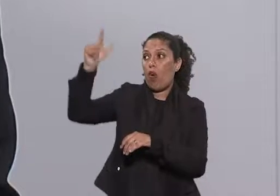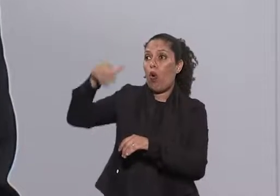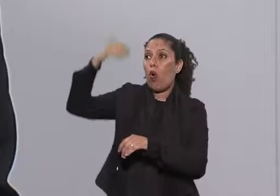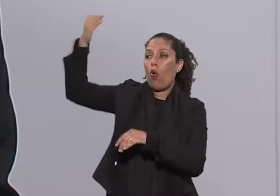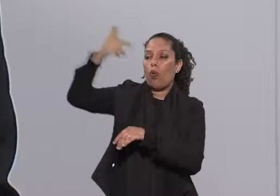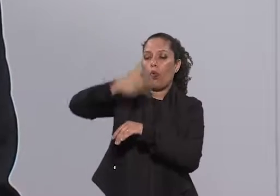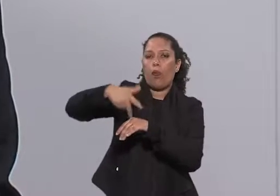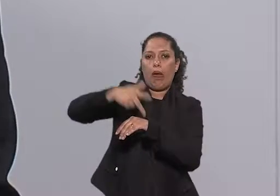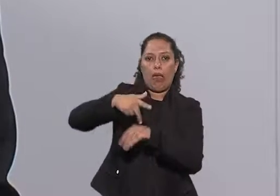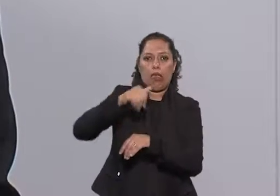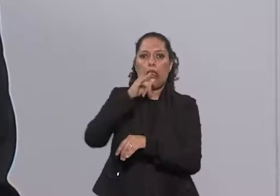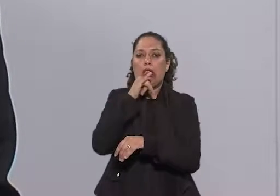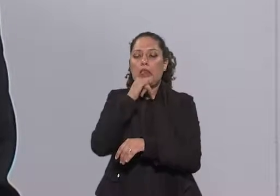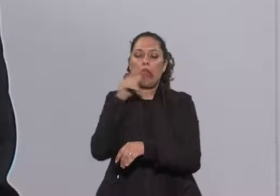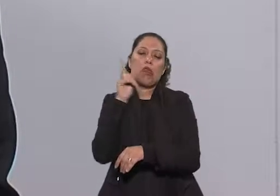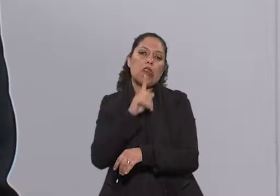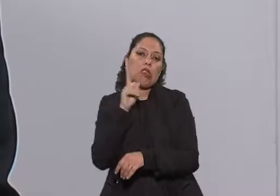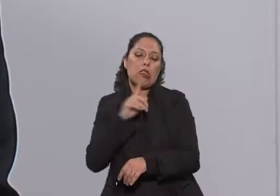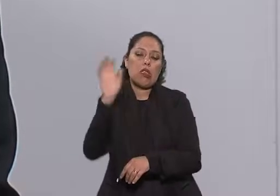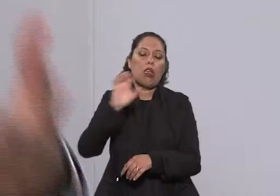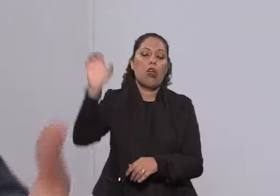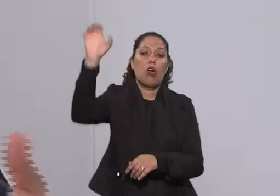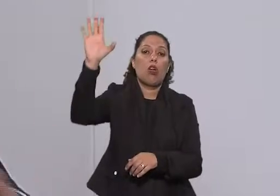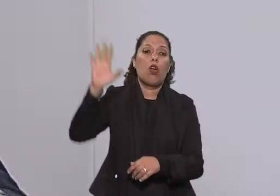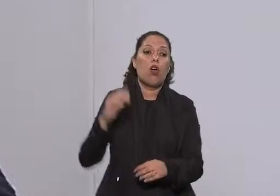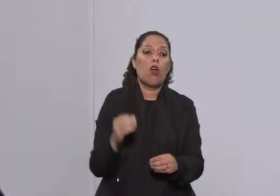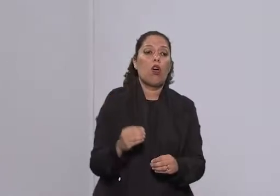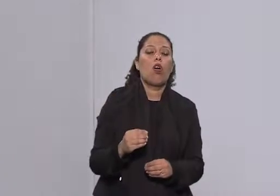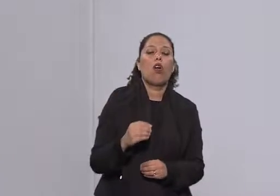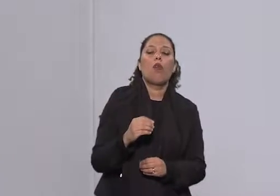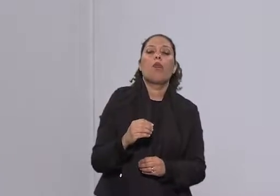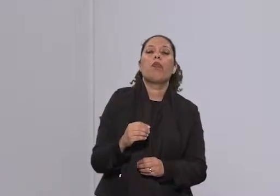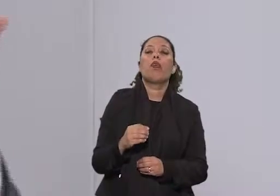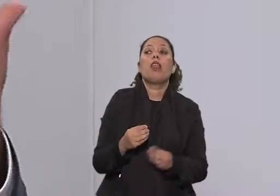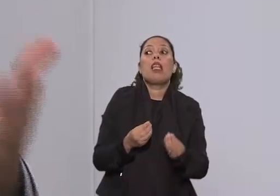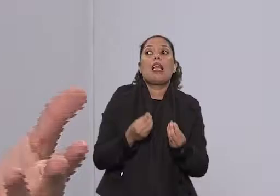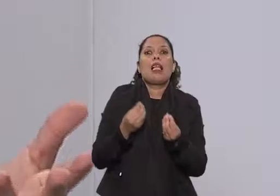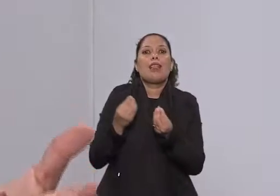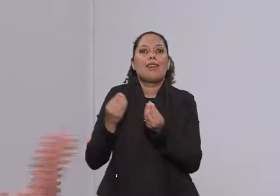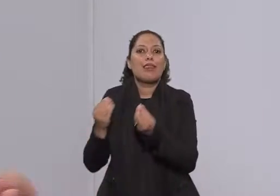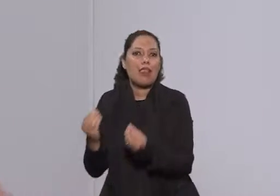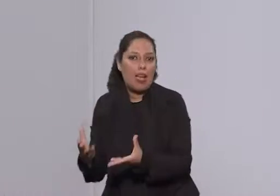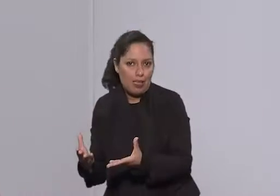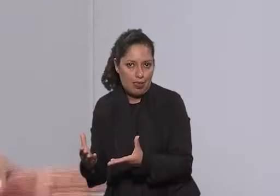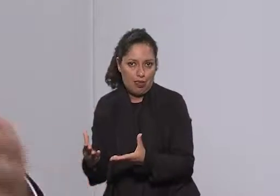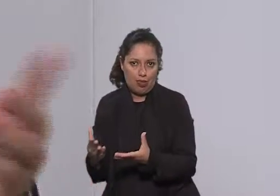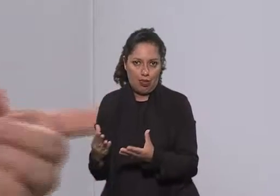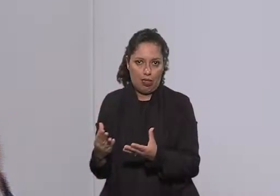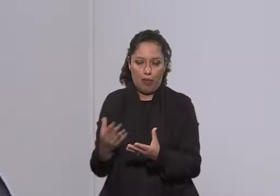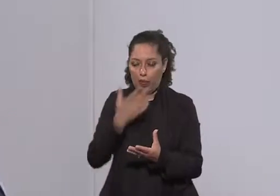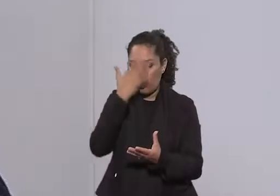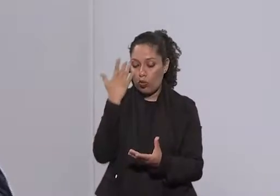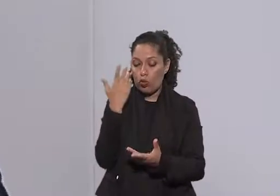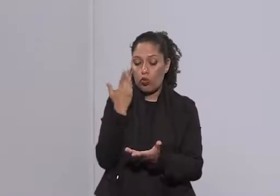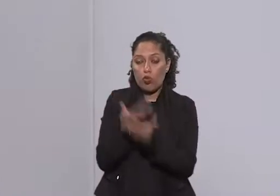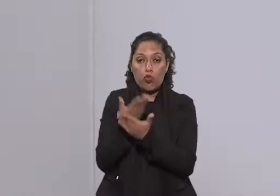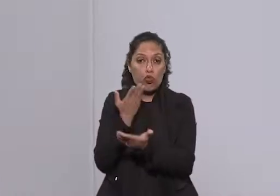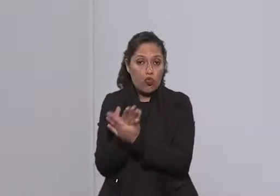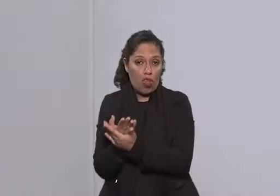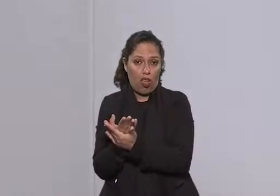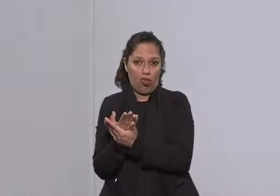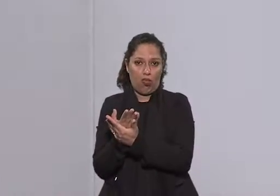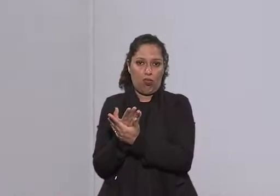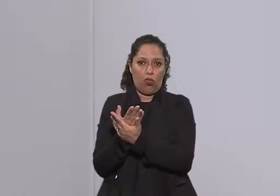fim então acho que esses resultados dizer assim na europa é assim nova zelândia no brasil foi assim em algum momento algumas